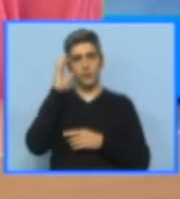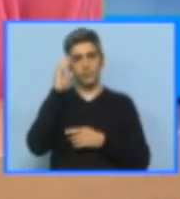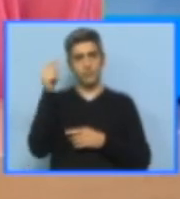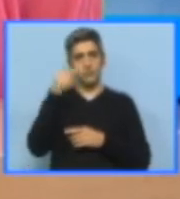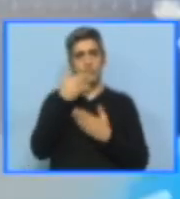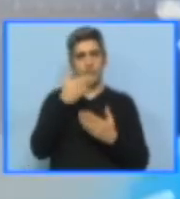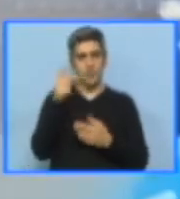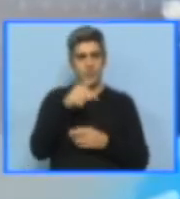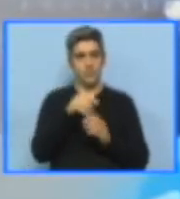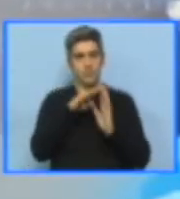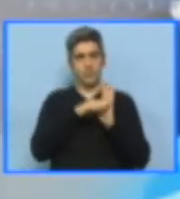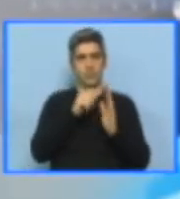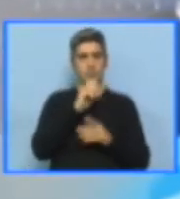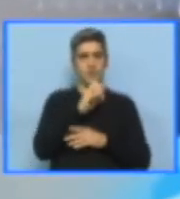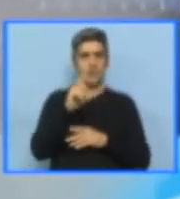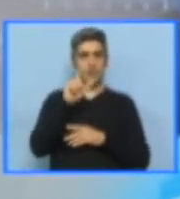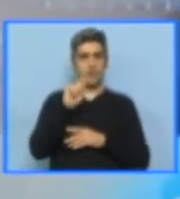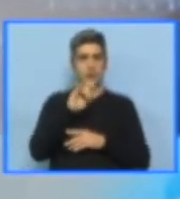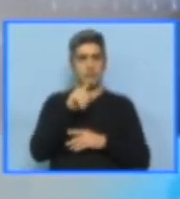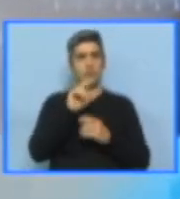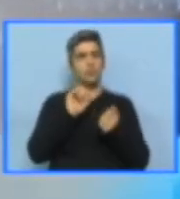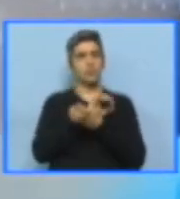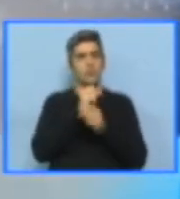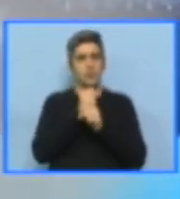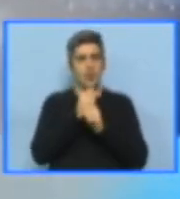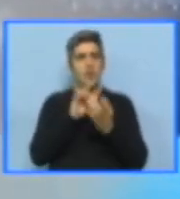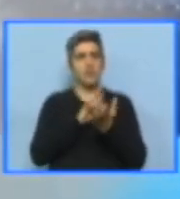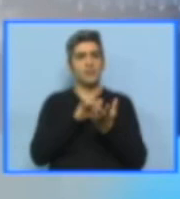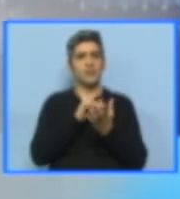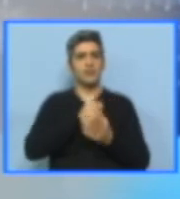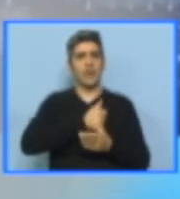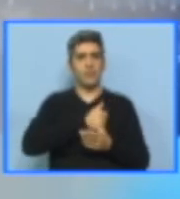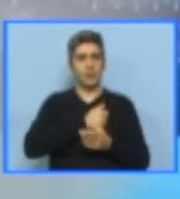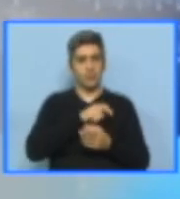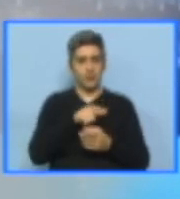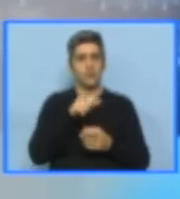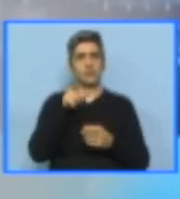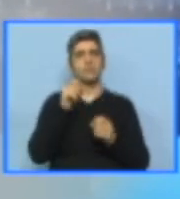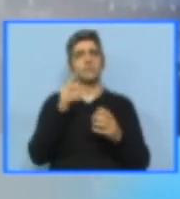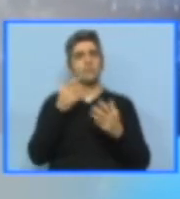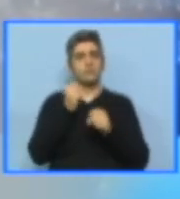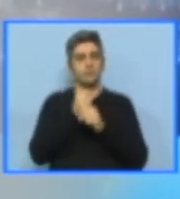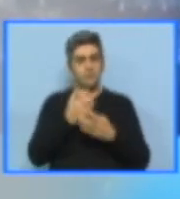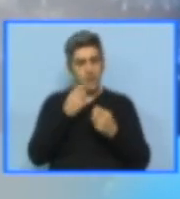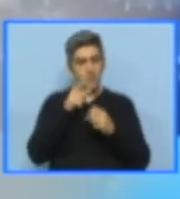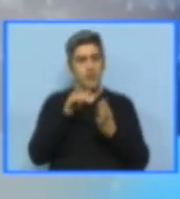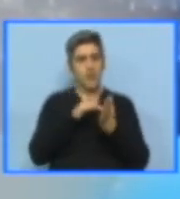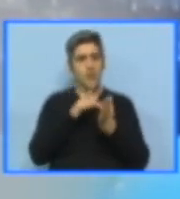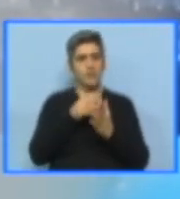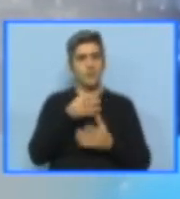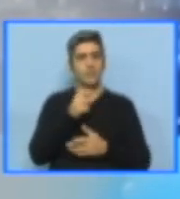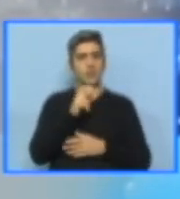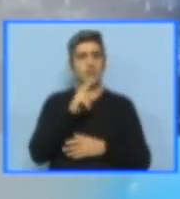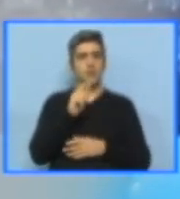programa Eclésia. São jornalistas da revista Sábado. Meteram mãos ao trabalho, escreveram este livro, Peregrinos.